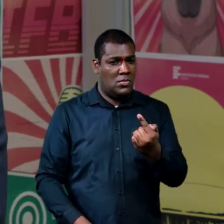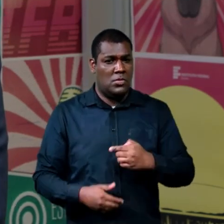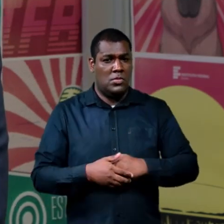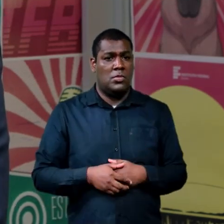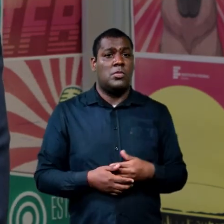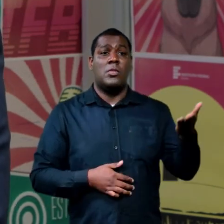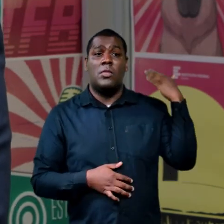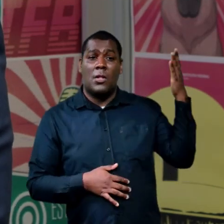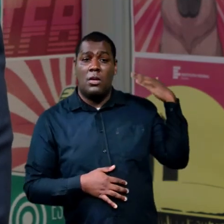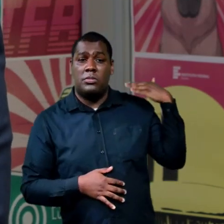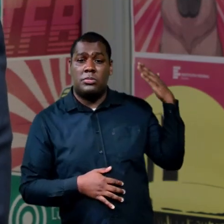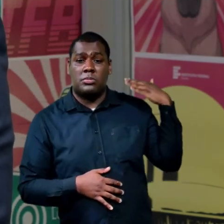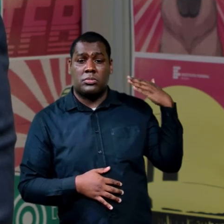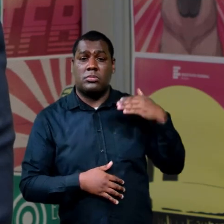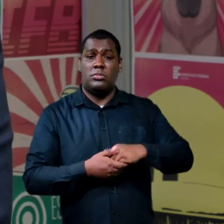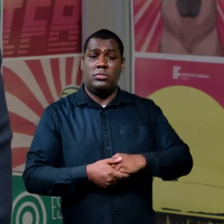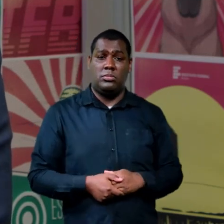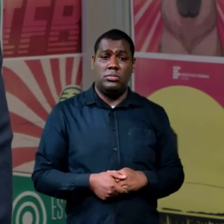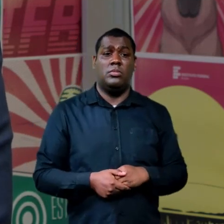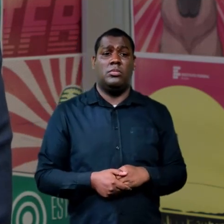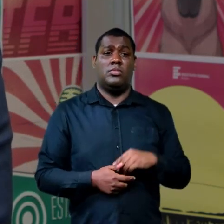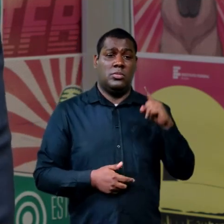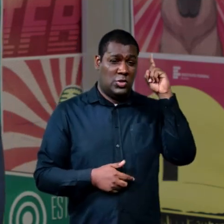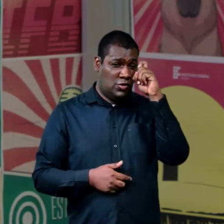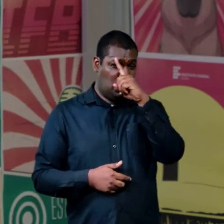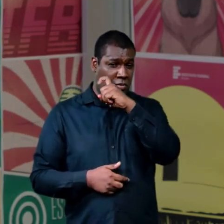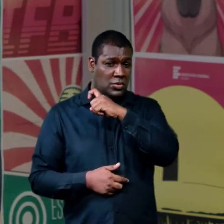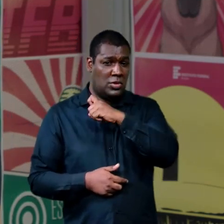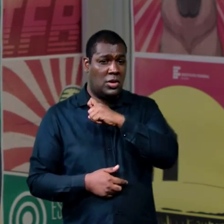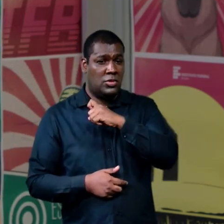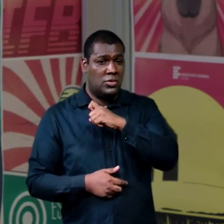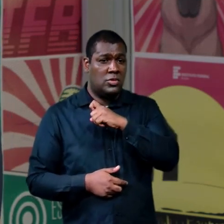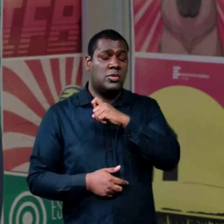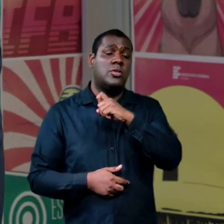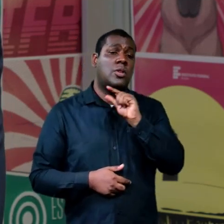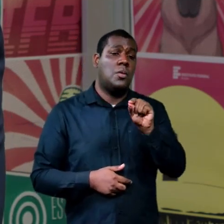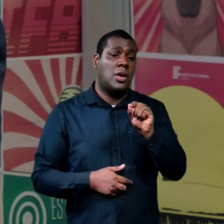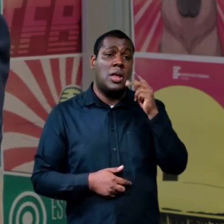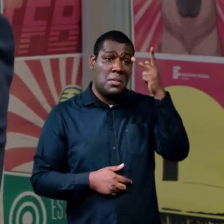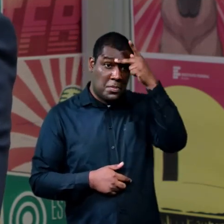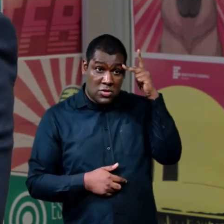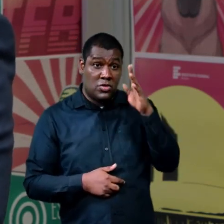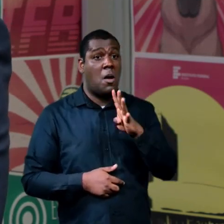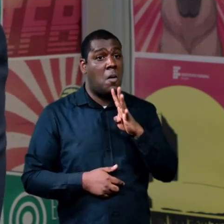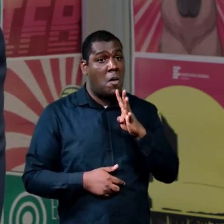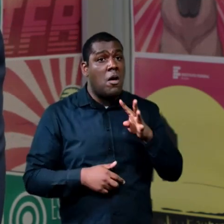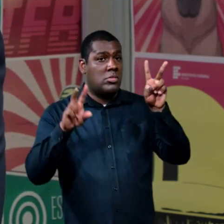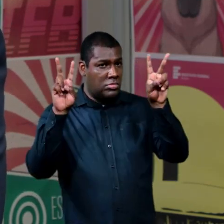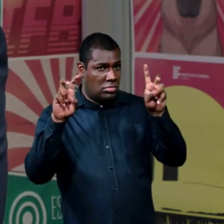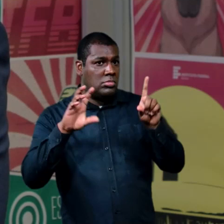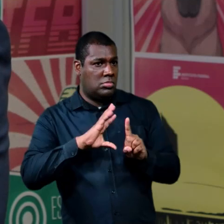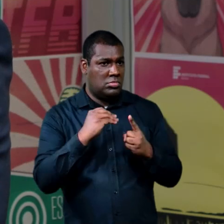anos atrás, uma dificuldade na tipificação. Se sabia que existia o assédio sexual, se chegou até